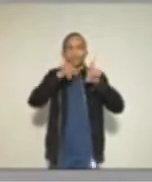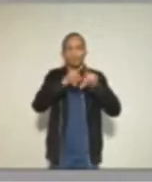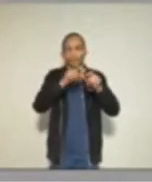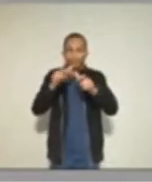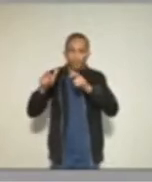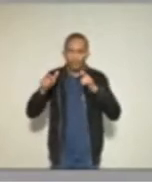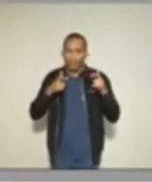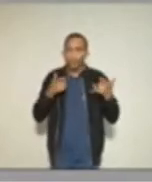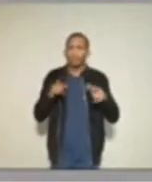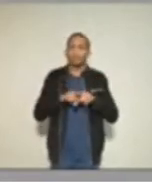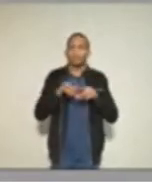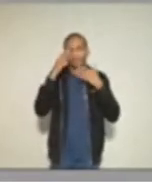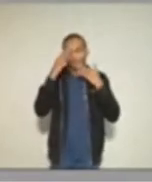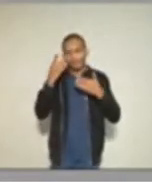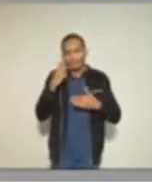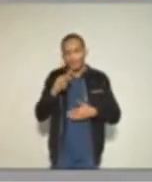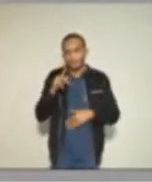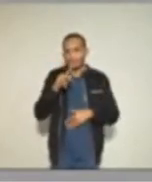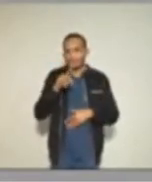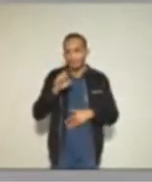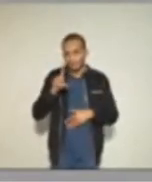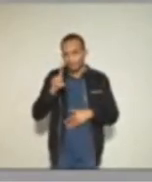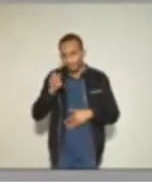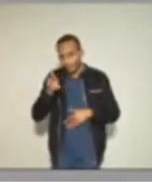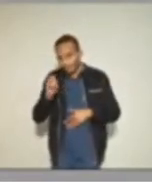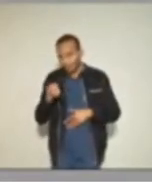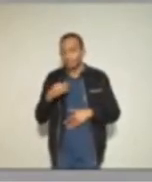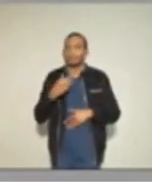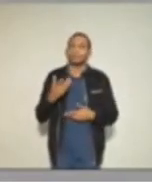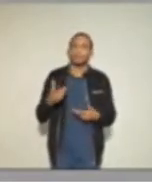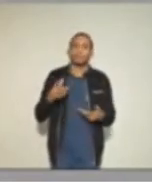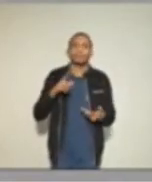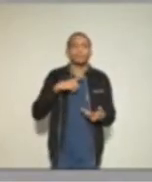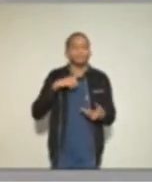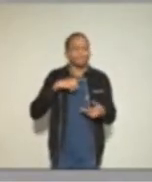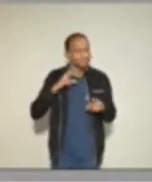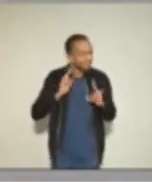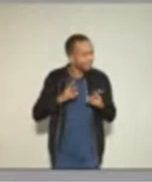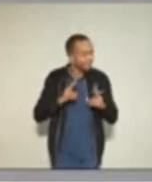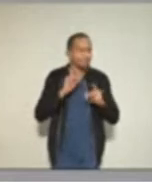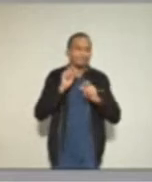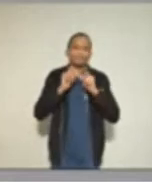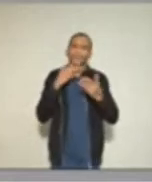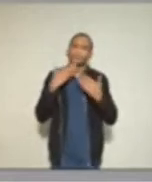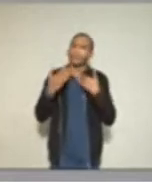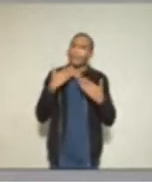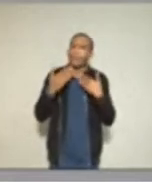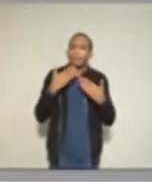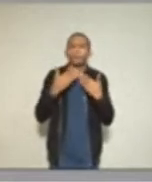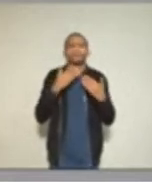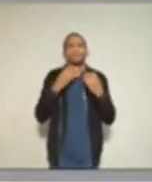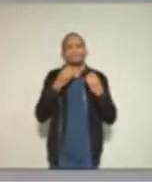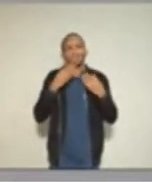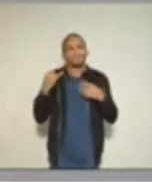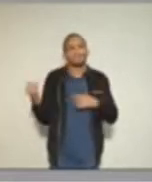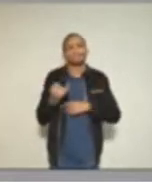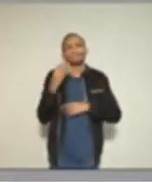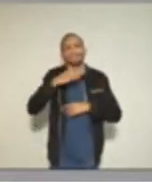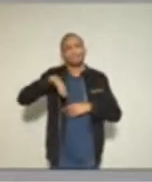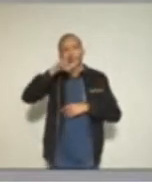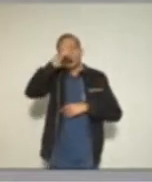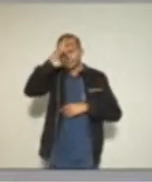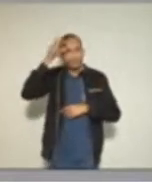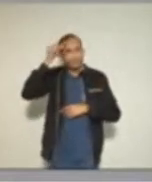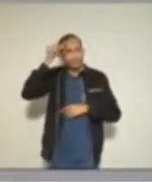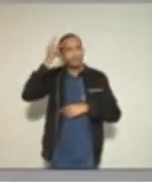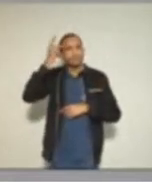Regional. Obrigado, Pedro Maranhão, tem tido sempre um diálogo muito importante com a Prefeitura de São